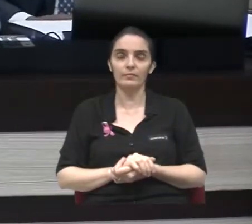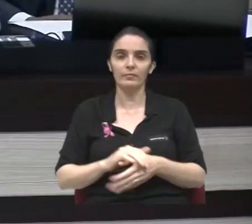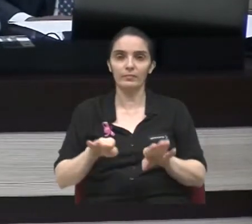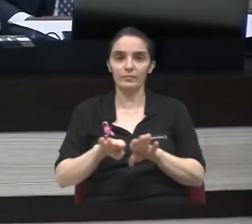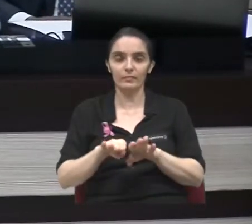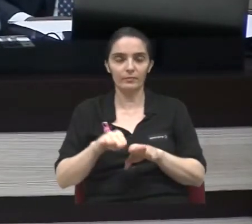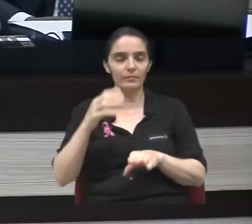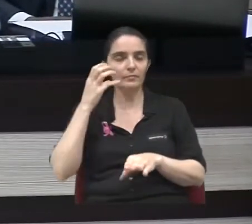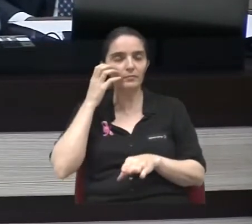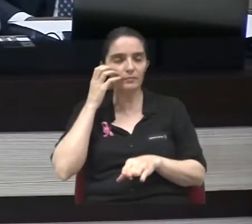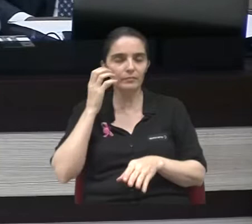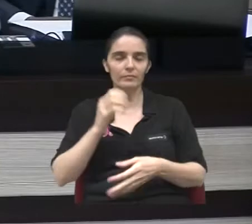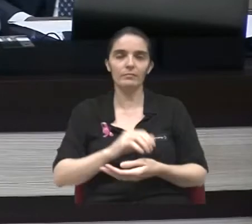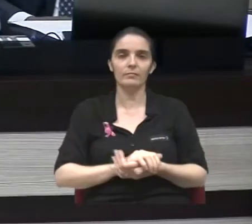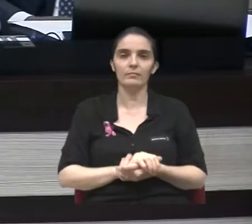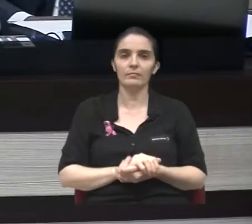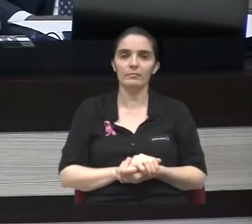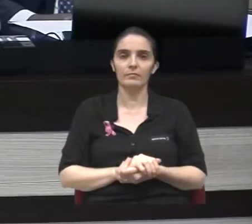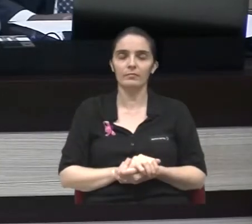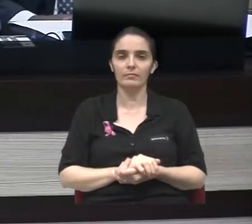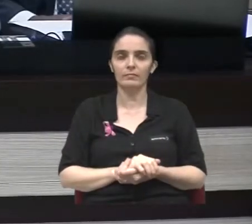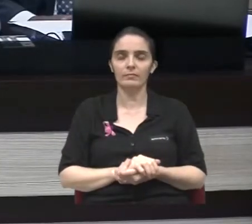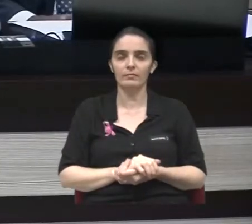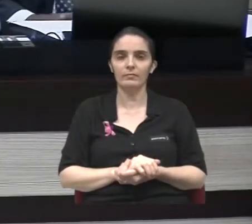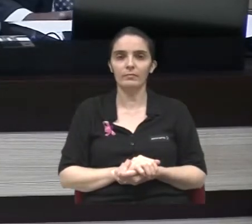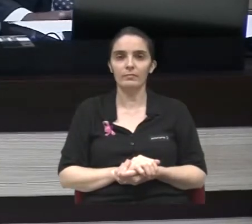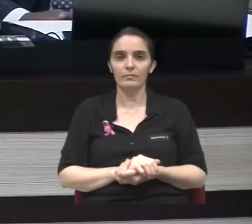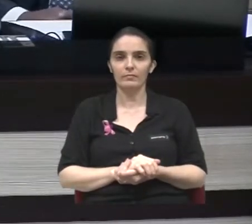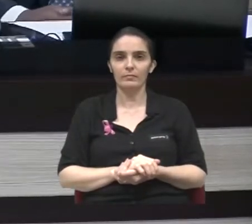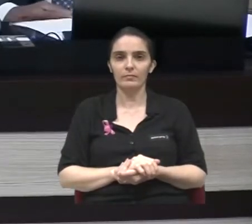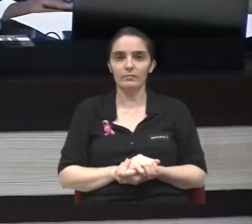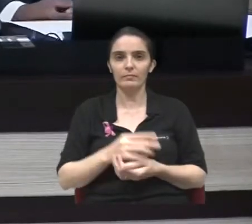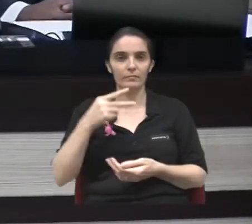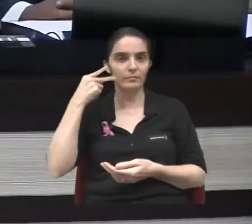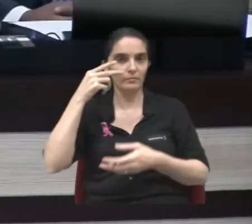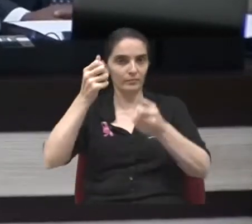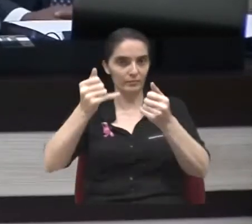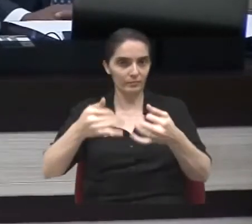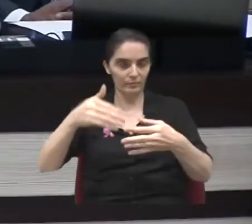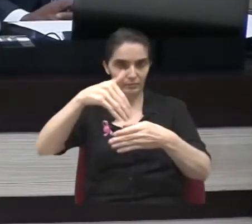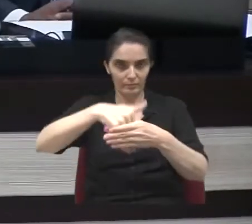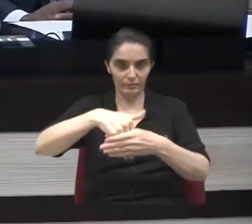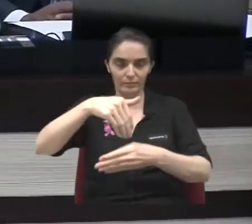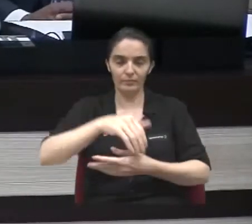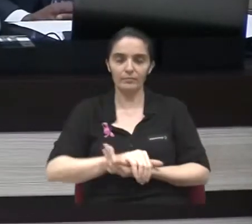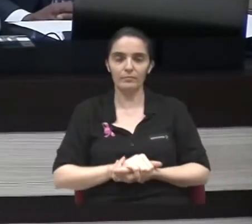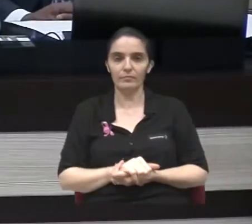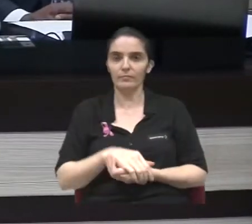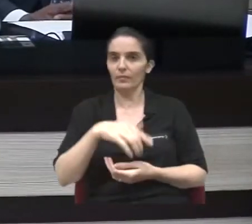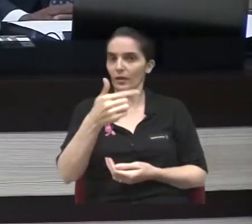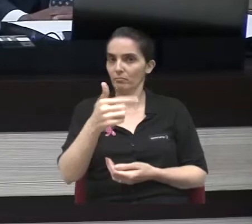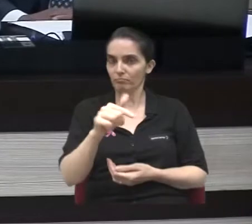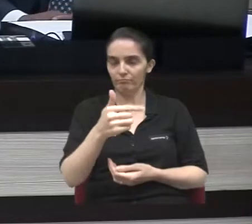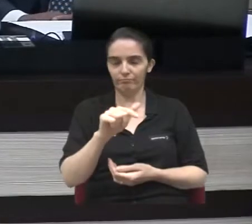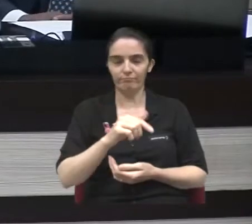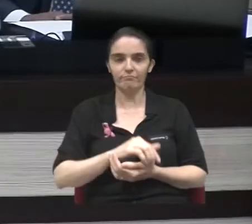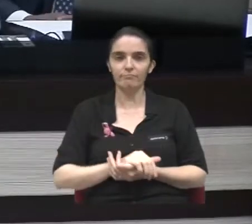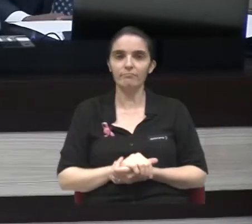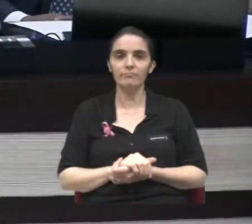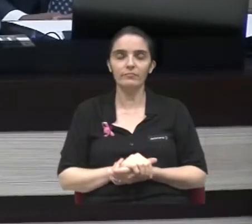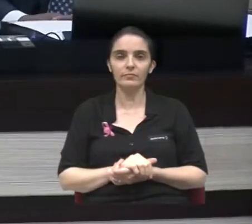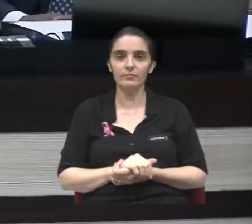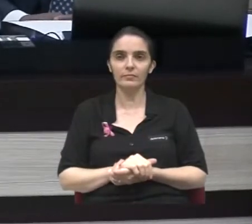Rossi, o voto dele. Algum vereador deseja justificar o voto? Não havendo,